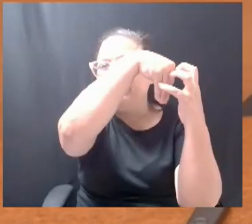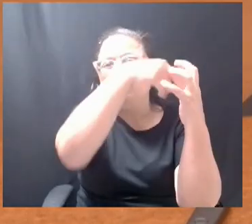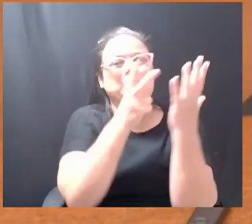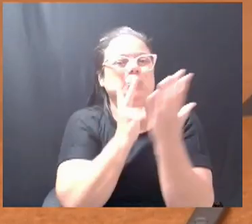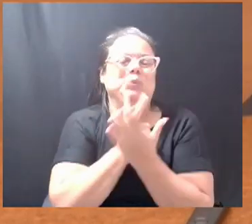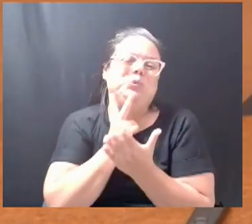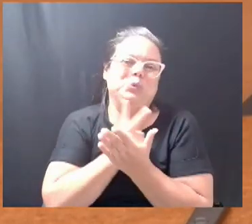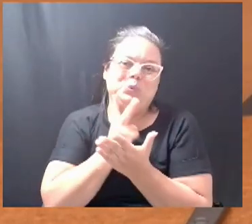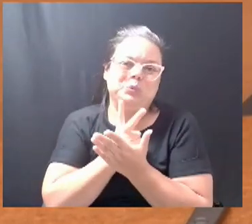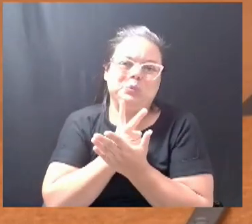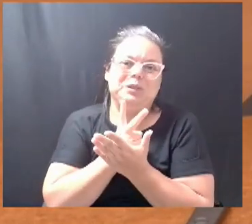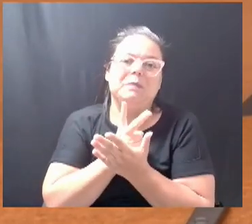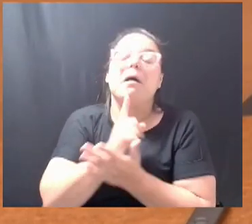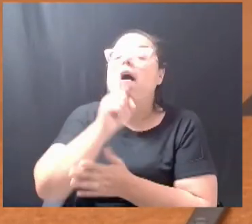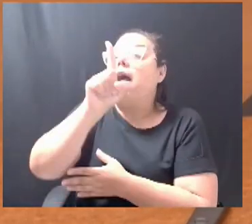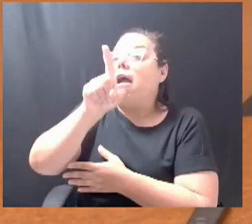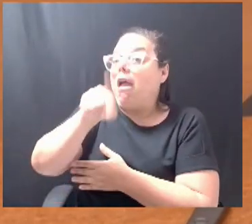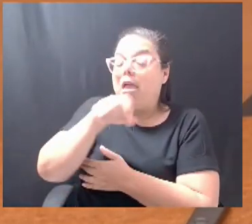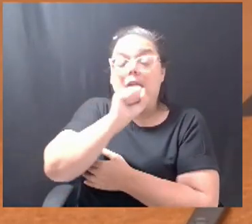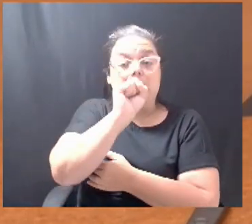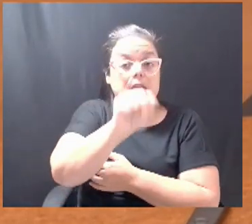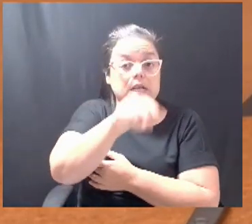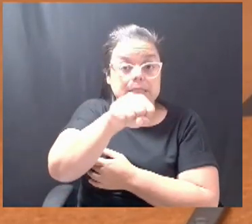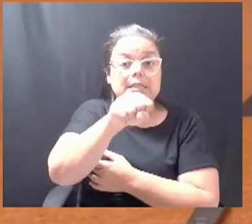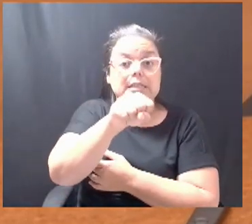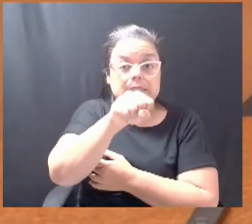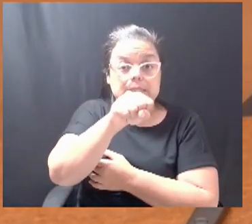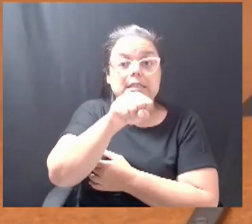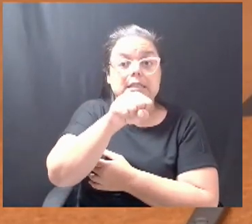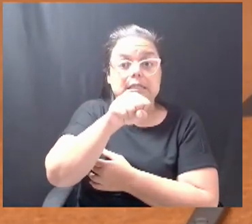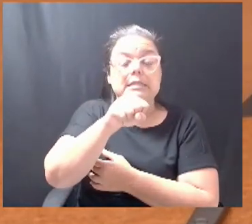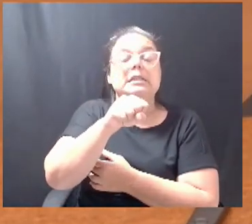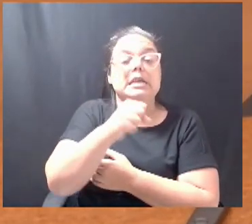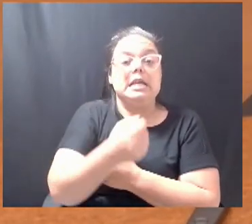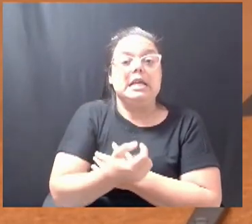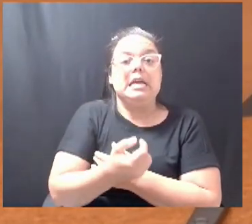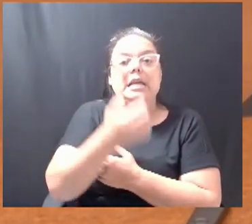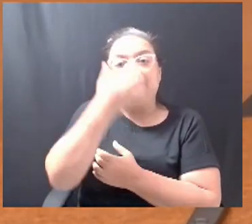ambiente orgânico da própria pessoa com a base genética. Tá.